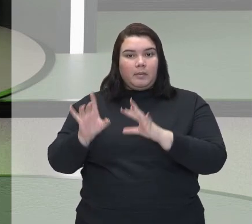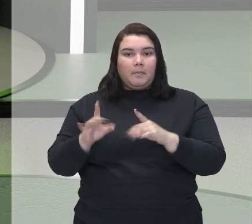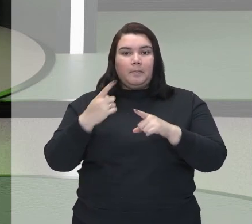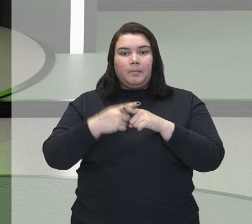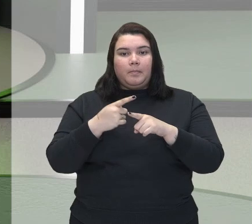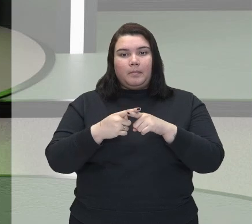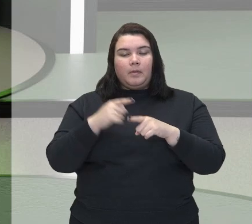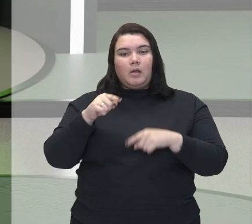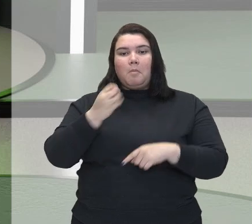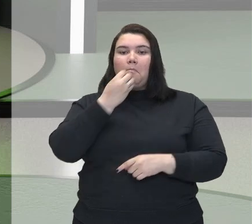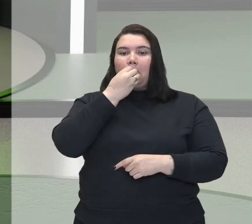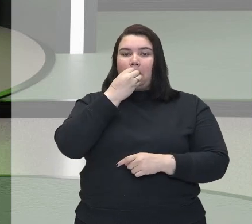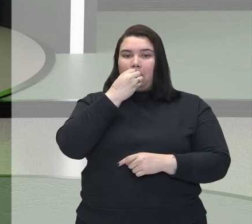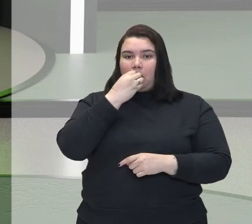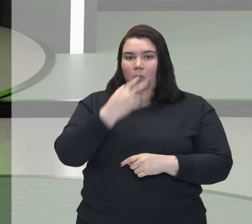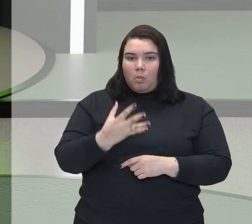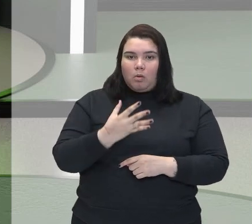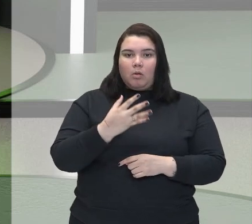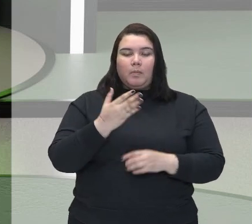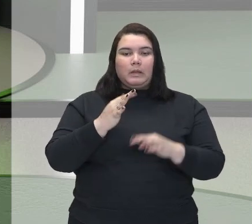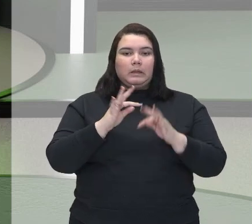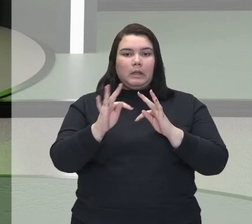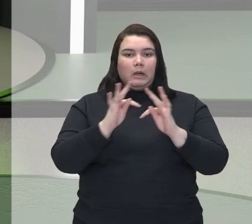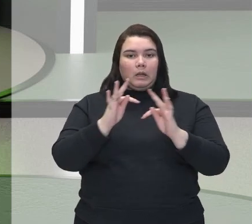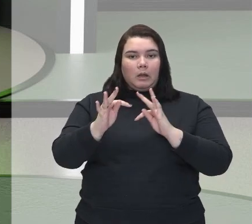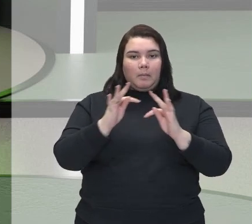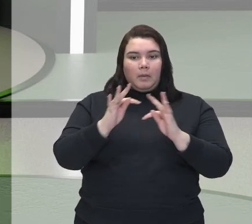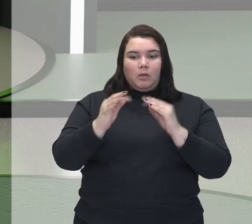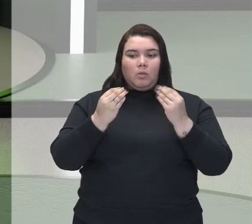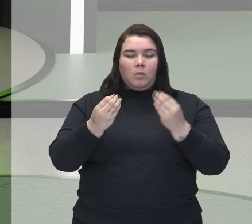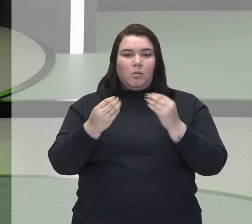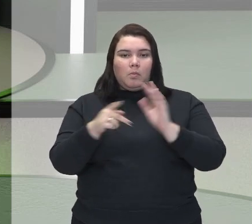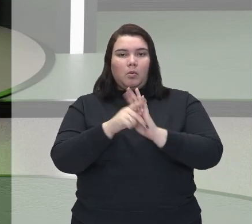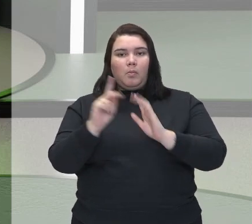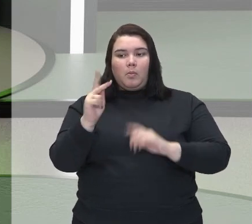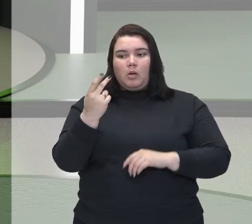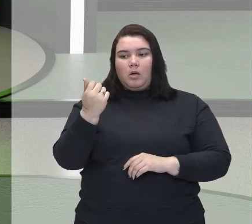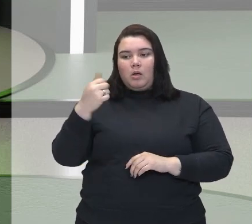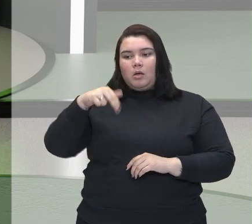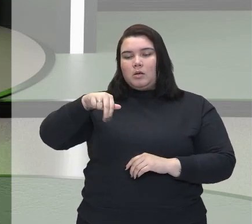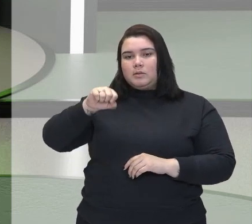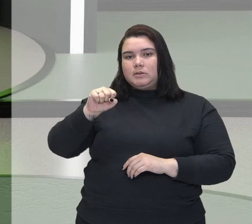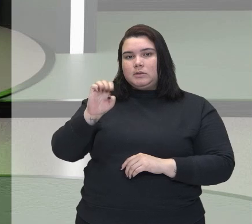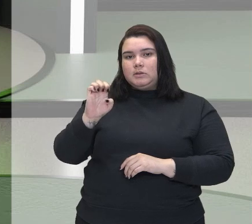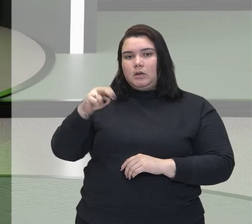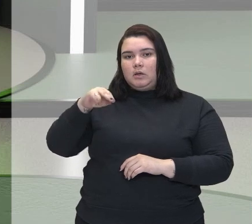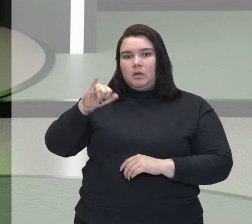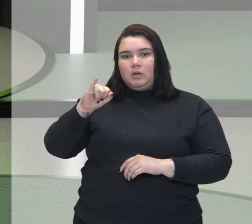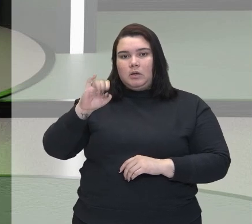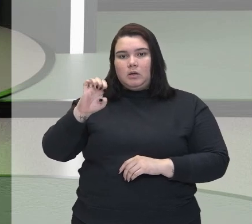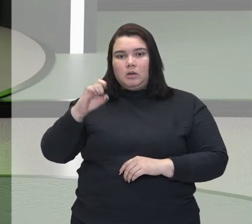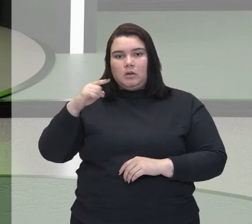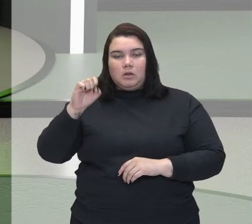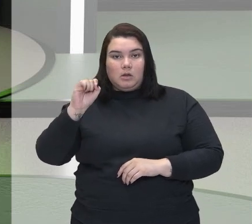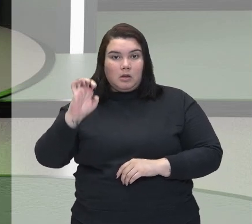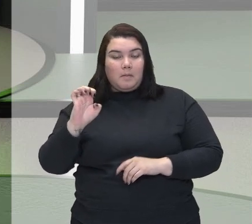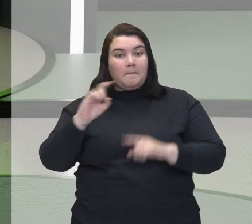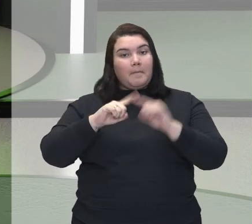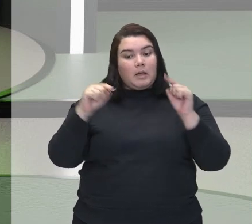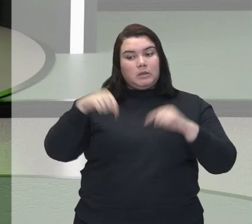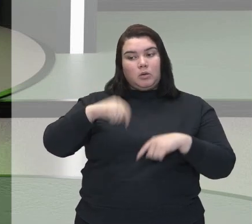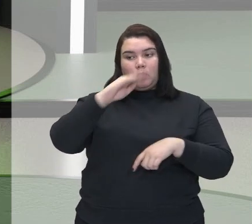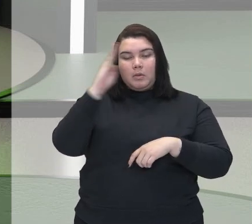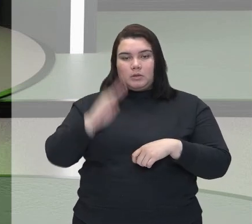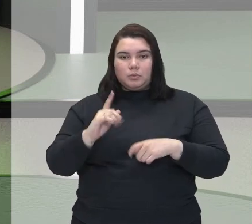é muito eficaz para tratamento de hanseníase. Mas no Brasil ela é muito controlada pela Agência de Vigilância